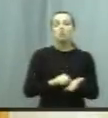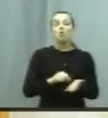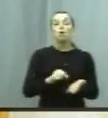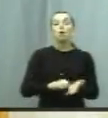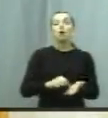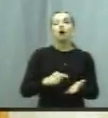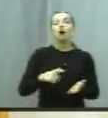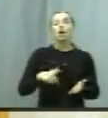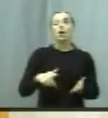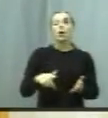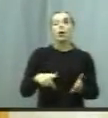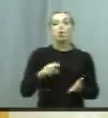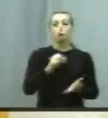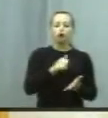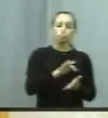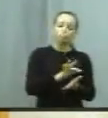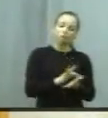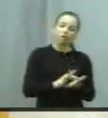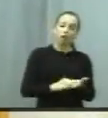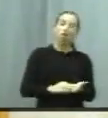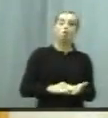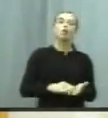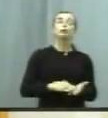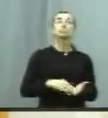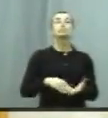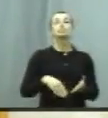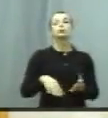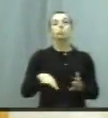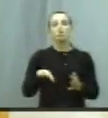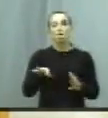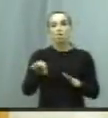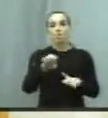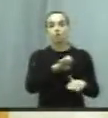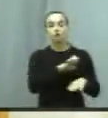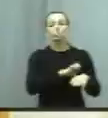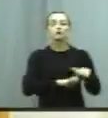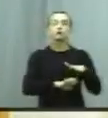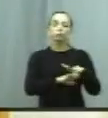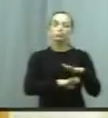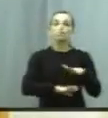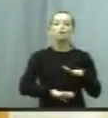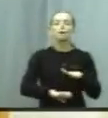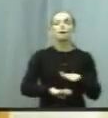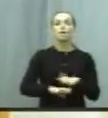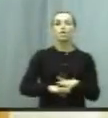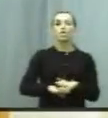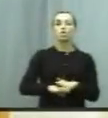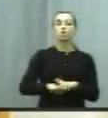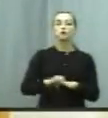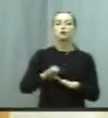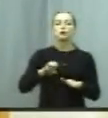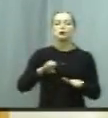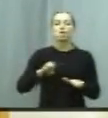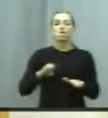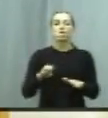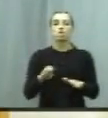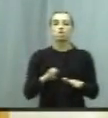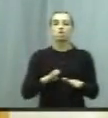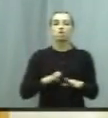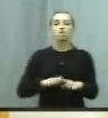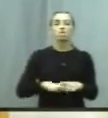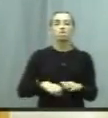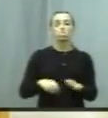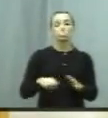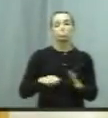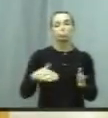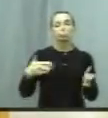auditoria na nos contratos as empresas terceirizadas que em são paulo é todo prep batizado nos